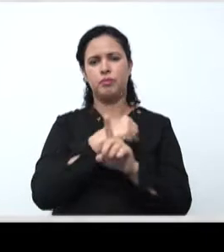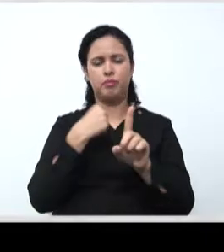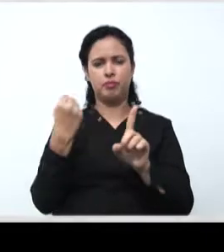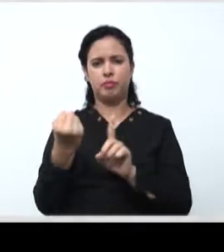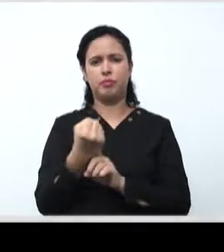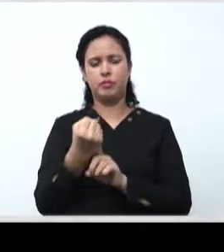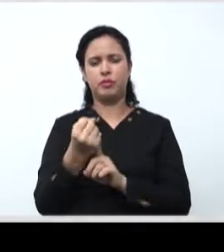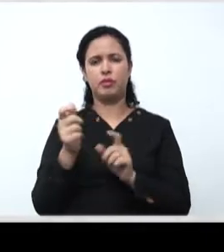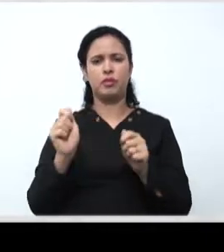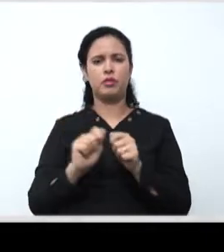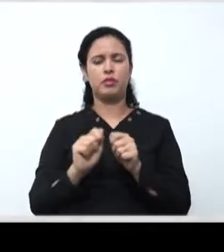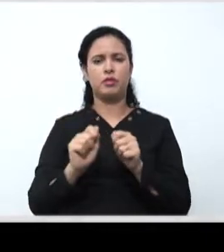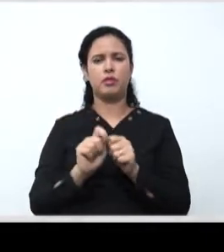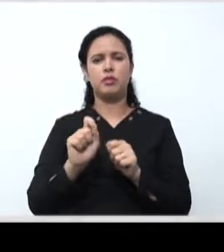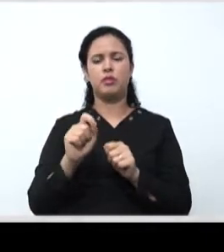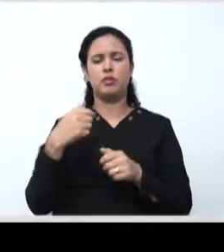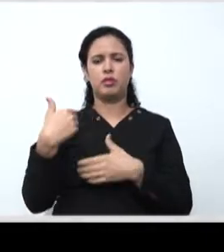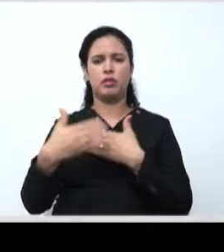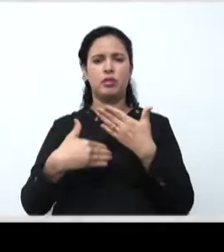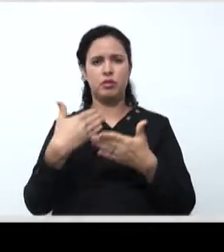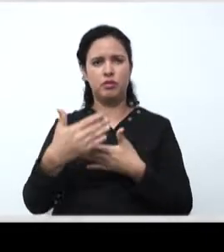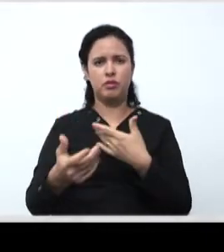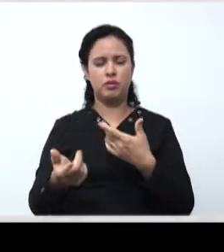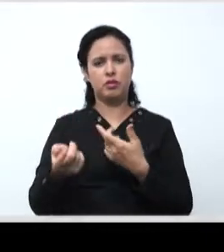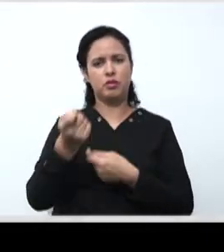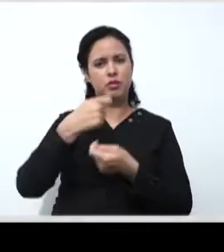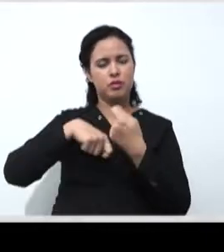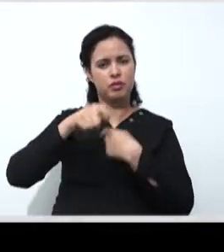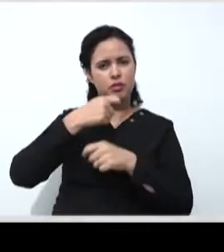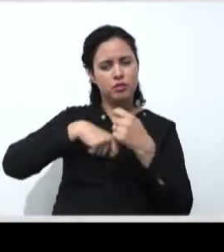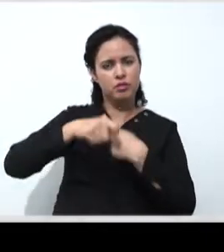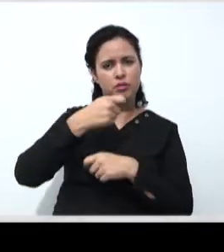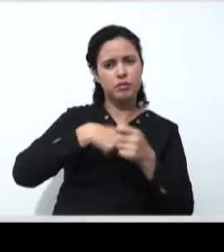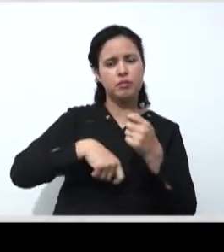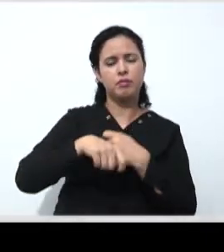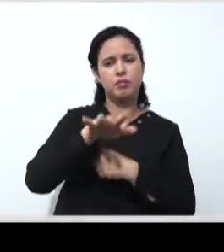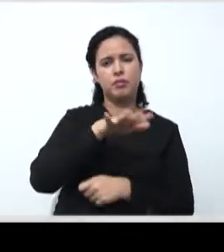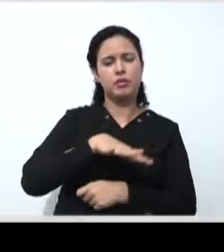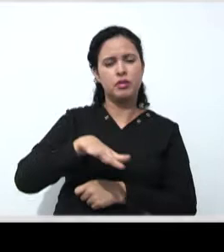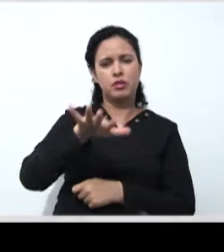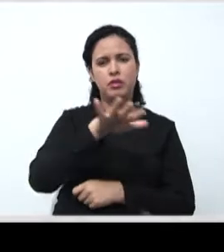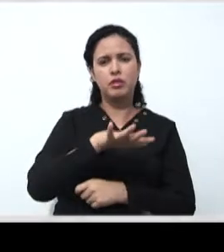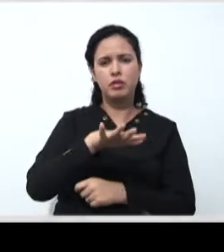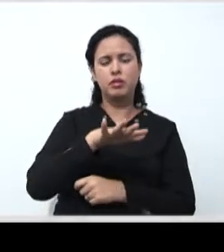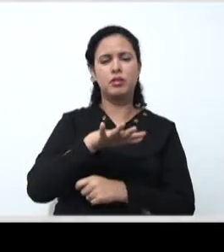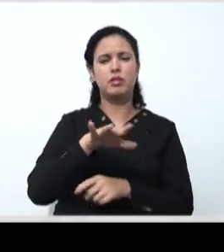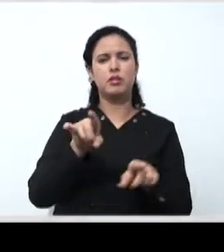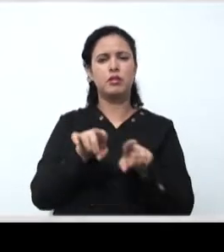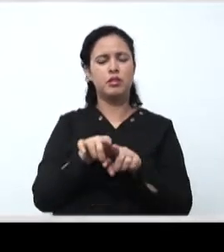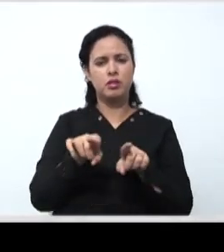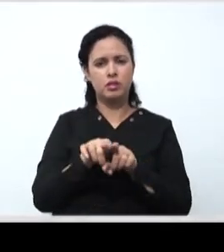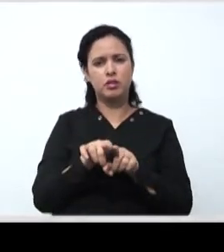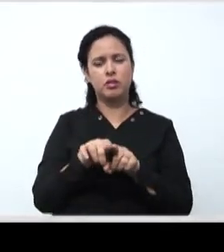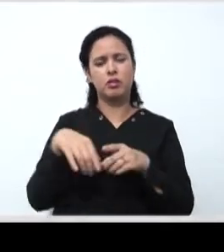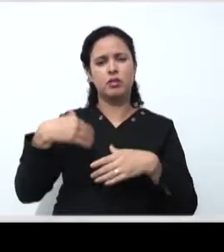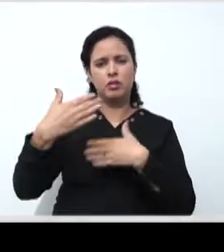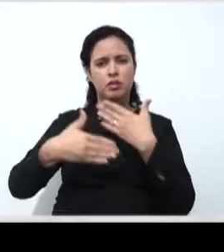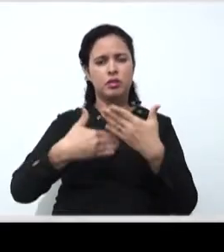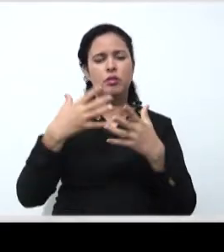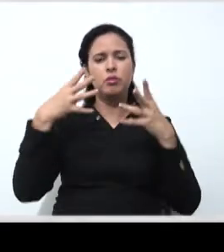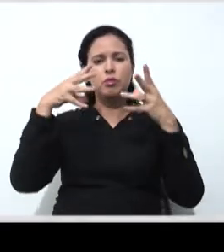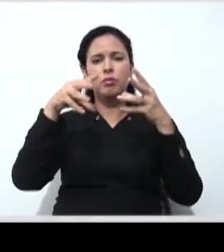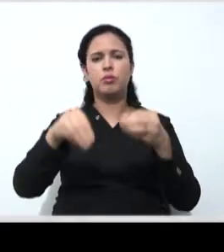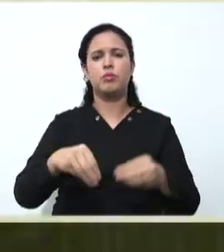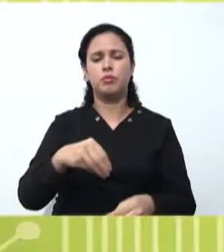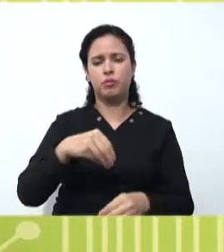isso, vai fazer o quê? Vai desenvolver economicamente uma região e também desenvolve toda a